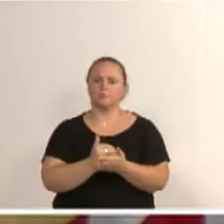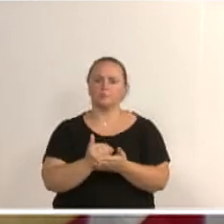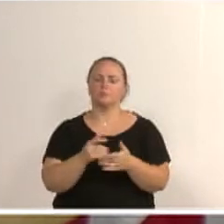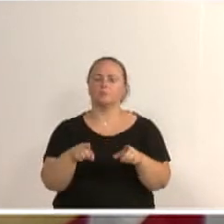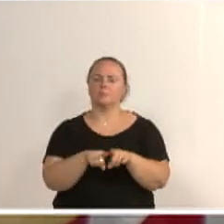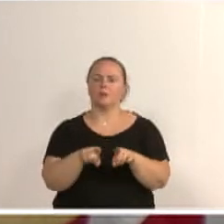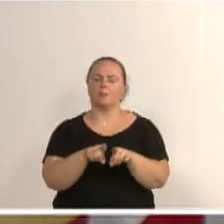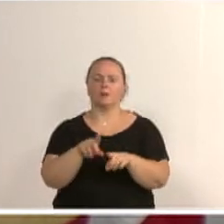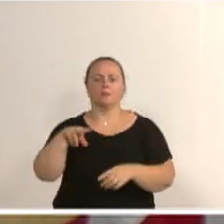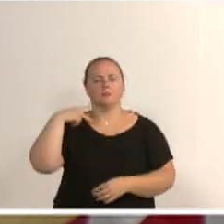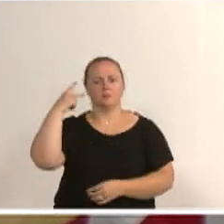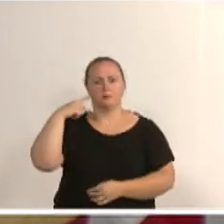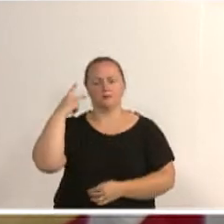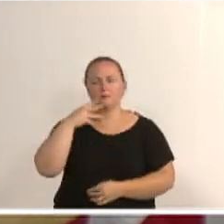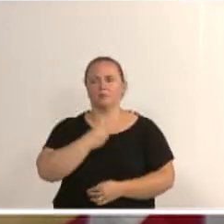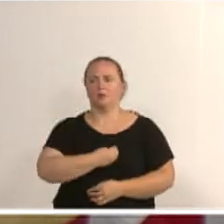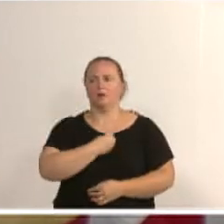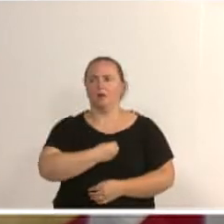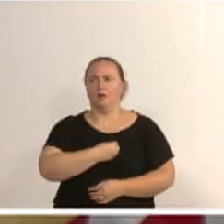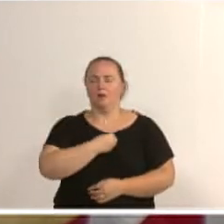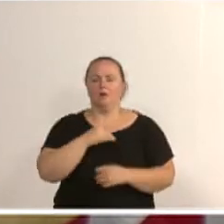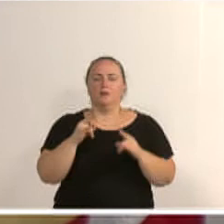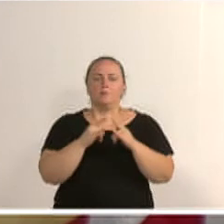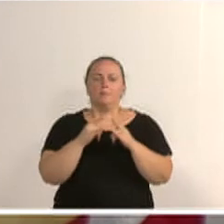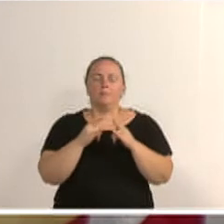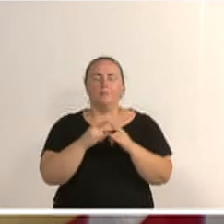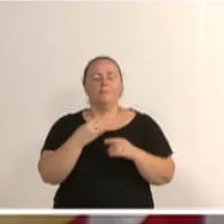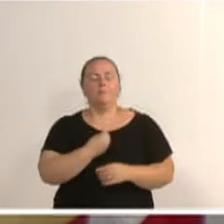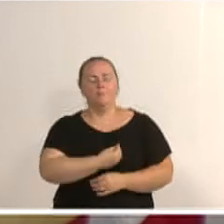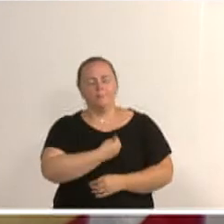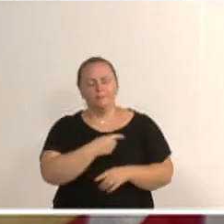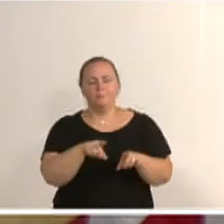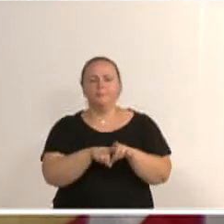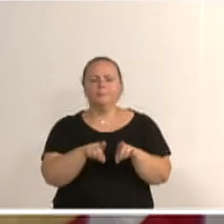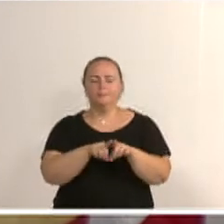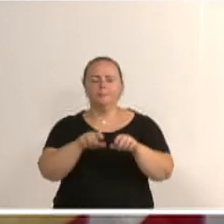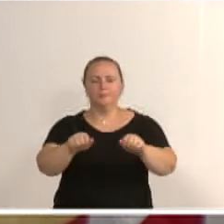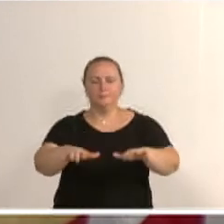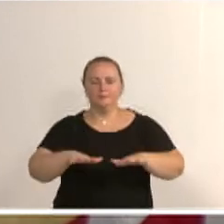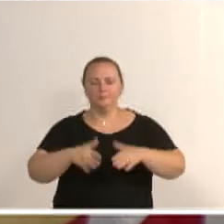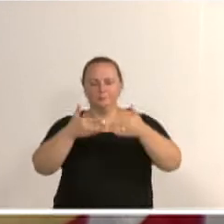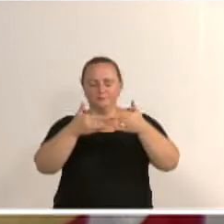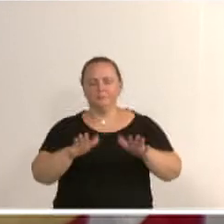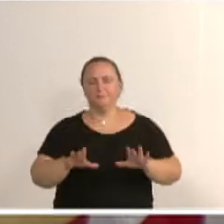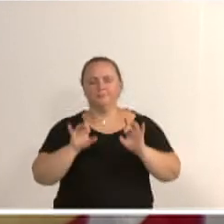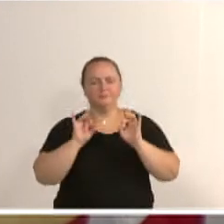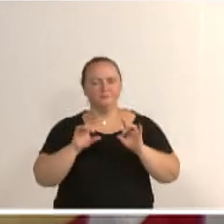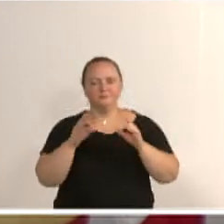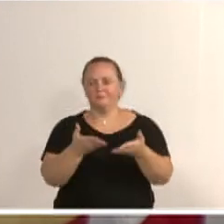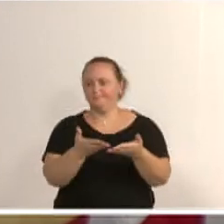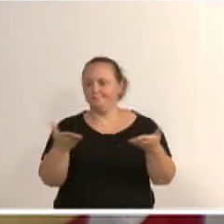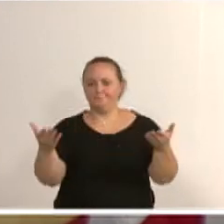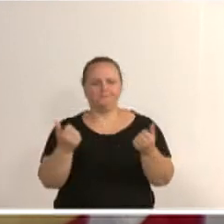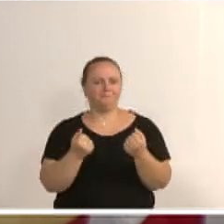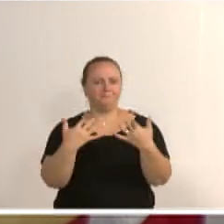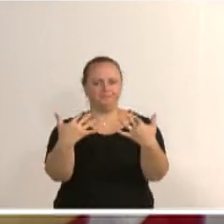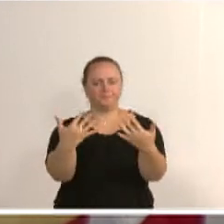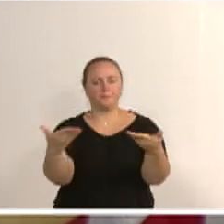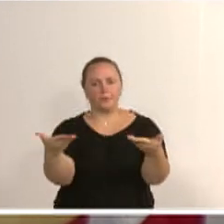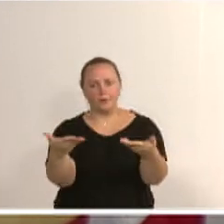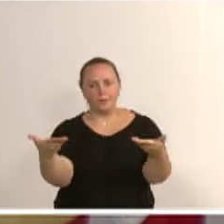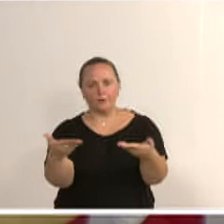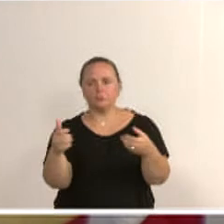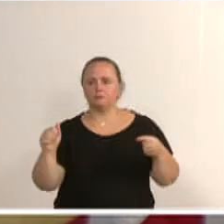fazem presente, as entidades também que se fazem presente aqui nessa audiência pública, e em especial ao público que se faz presente aqui